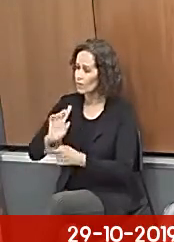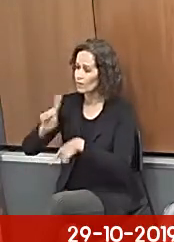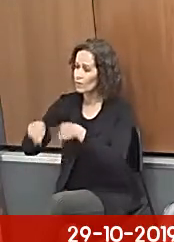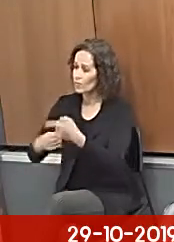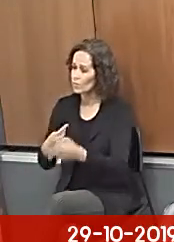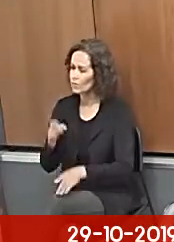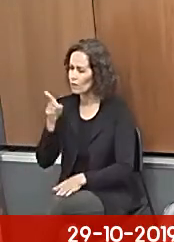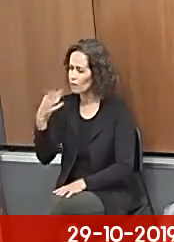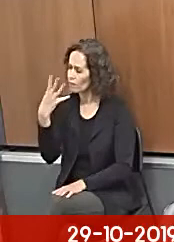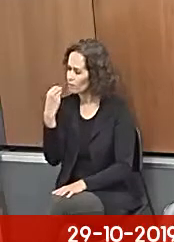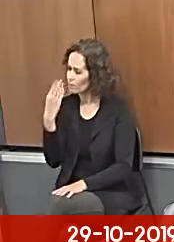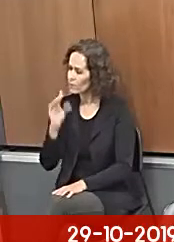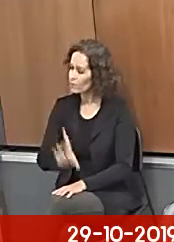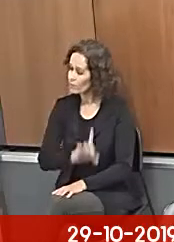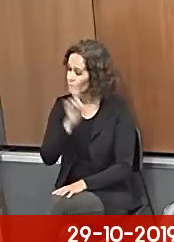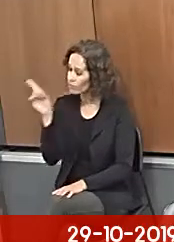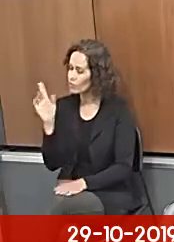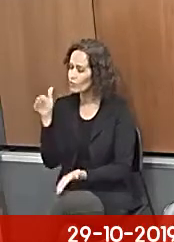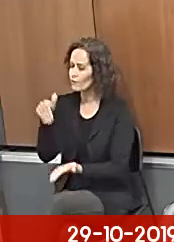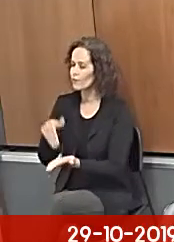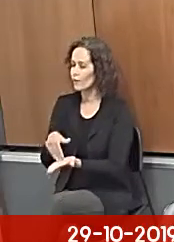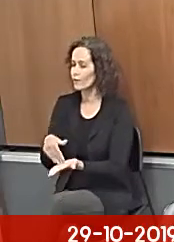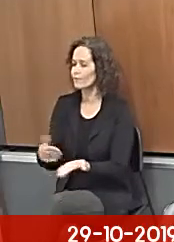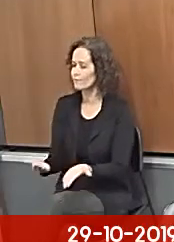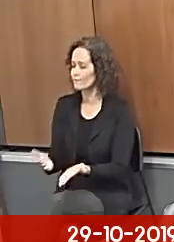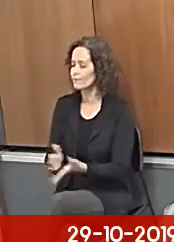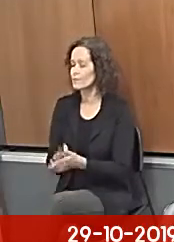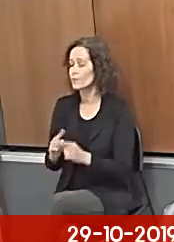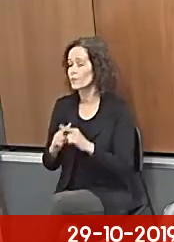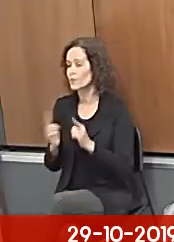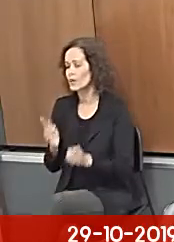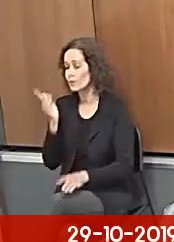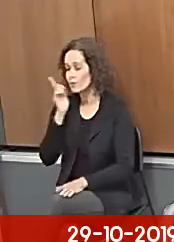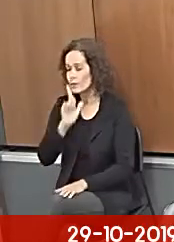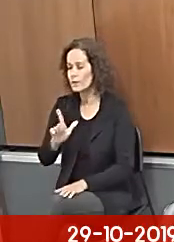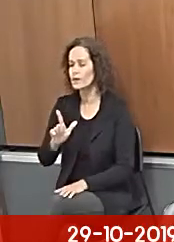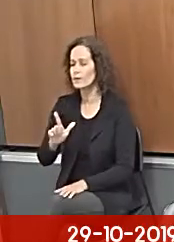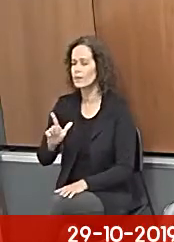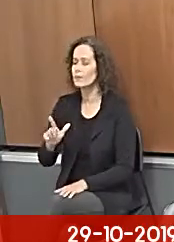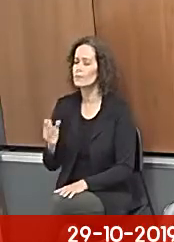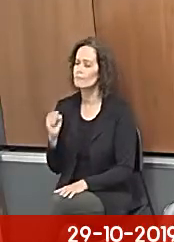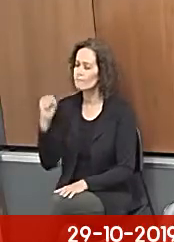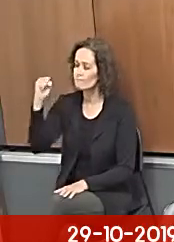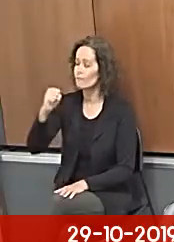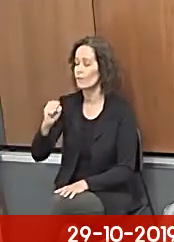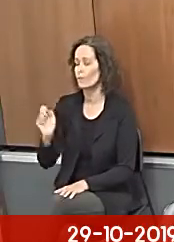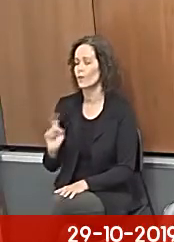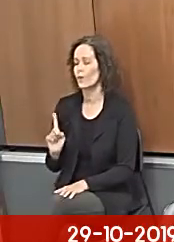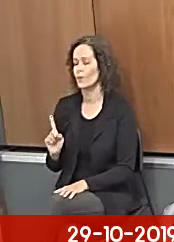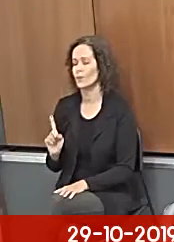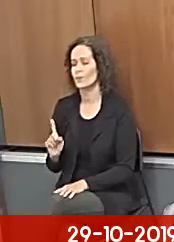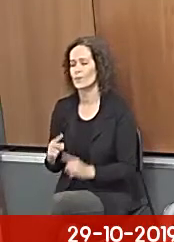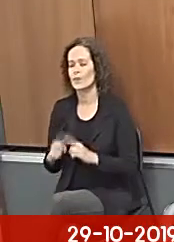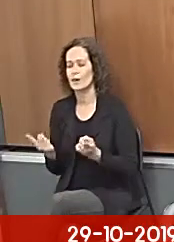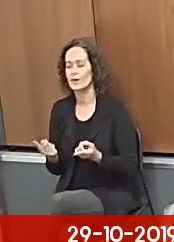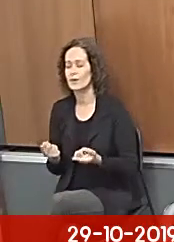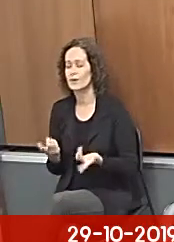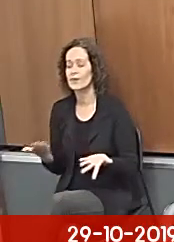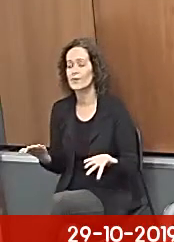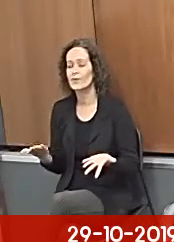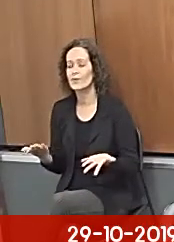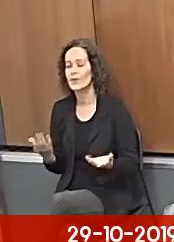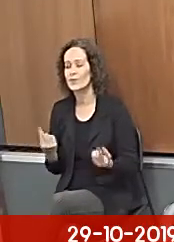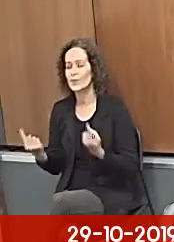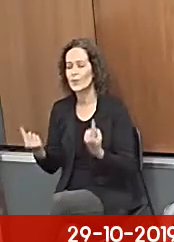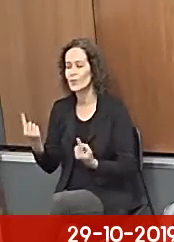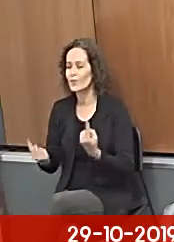da final. A gente, infelizmente, não conseguiu se sagrar campeão na casa deles. Quanto foi o jogo? O jogo